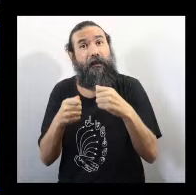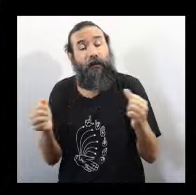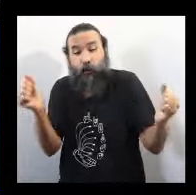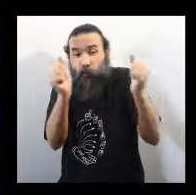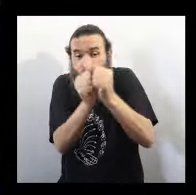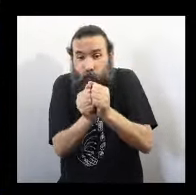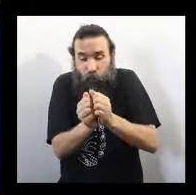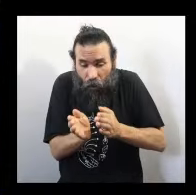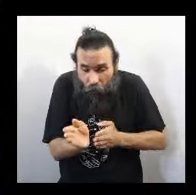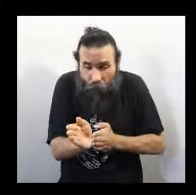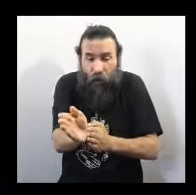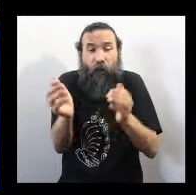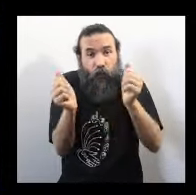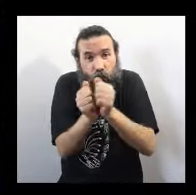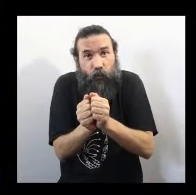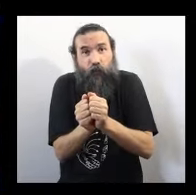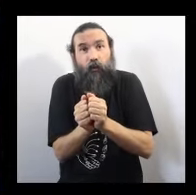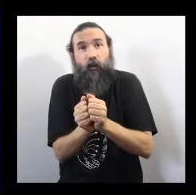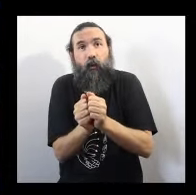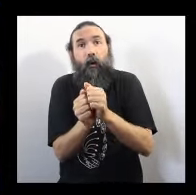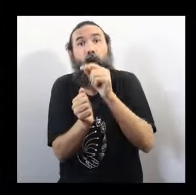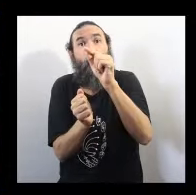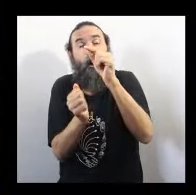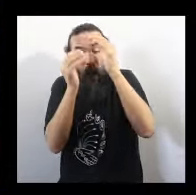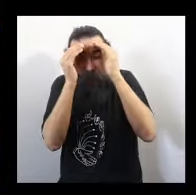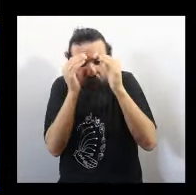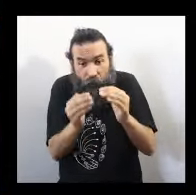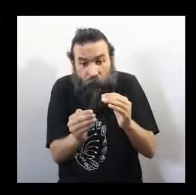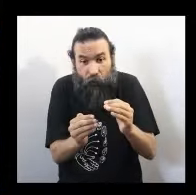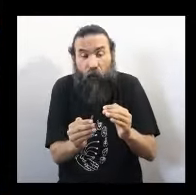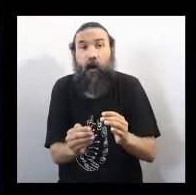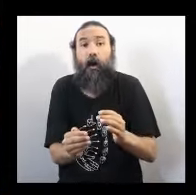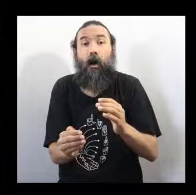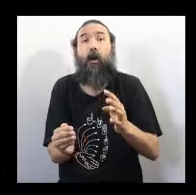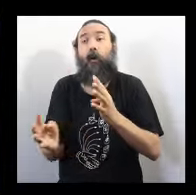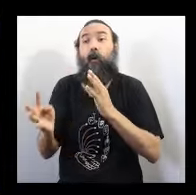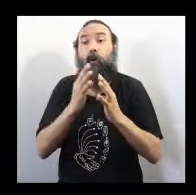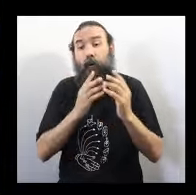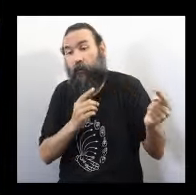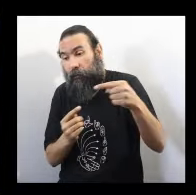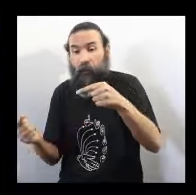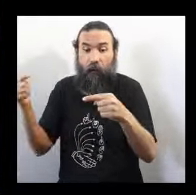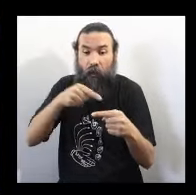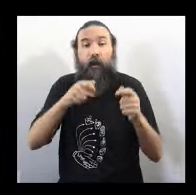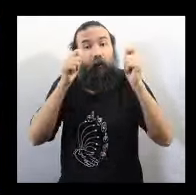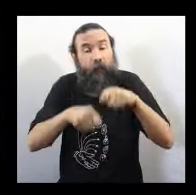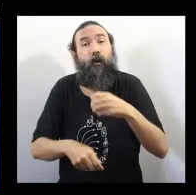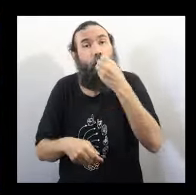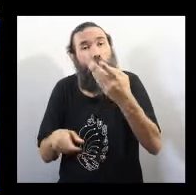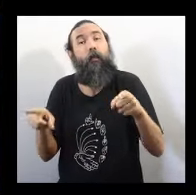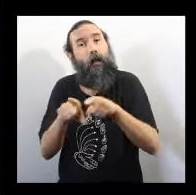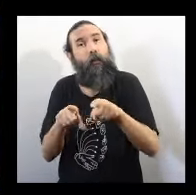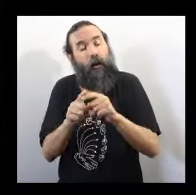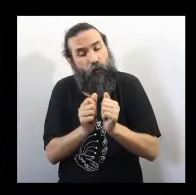e precisam caminhar junto é com muita compreensão reconhecer um ao outro para viver em